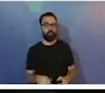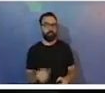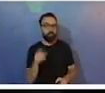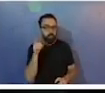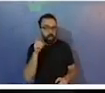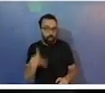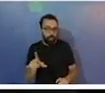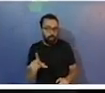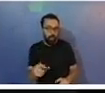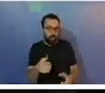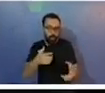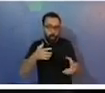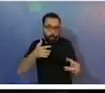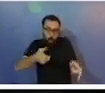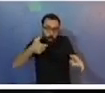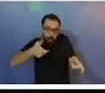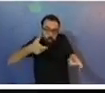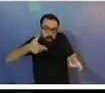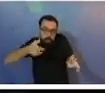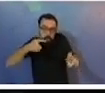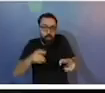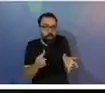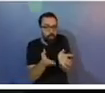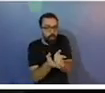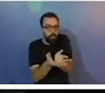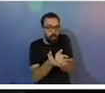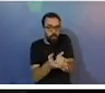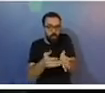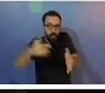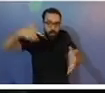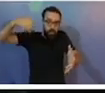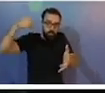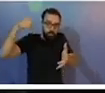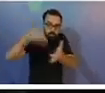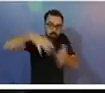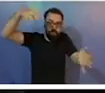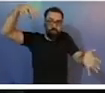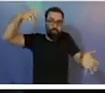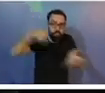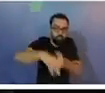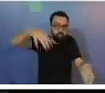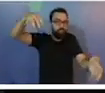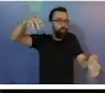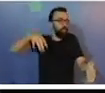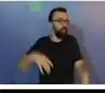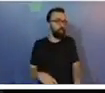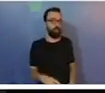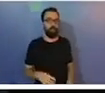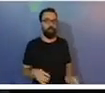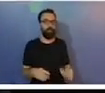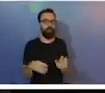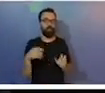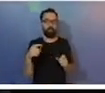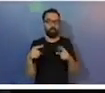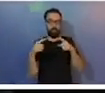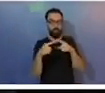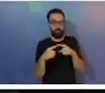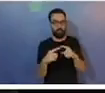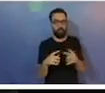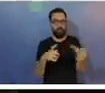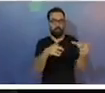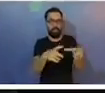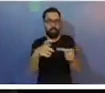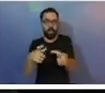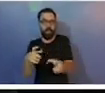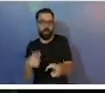conseguir derrubar, bombardear os navios do seu concorrente. Então, ele vai dando as coordenadas, o lugar